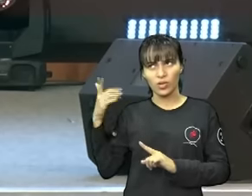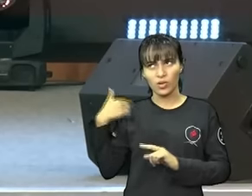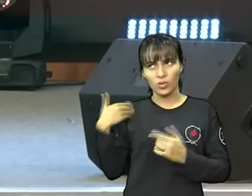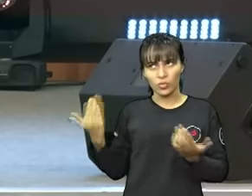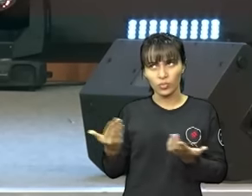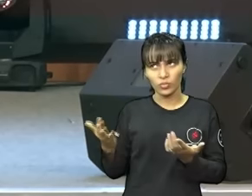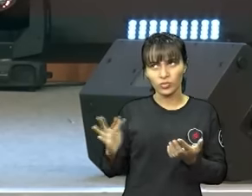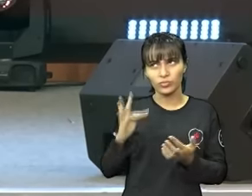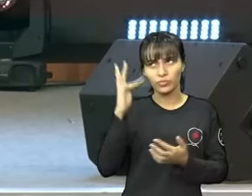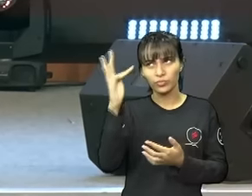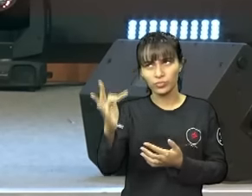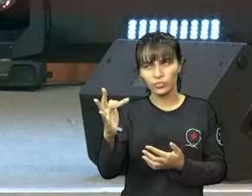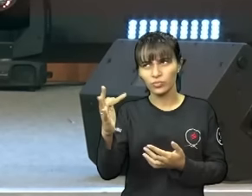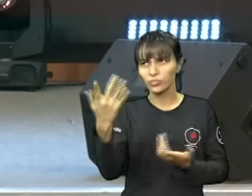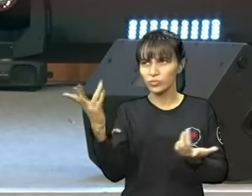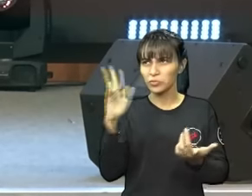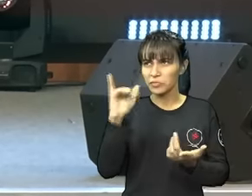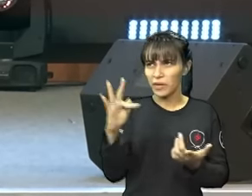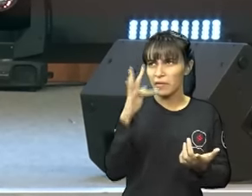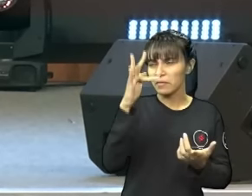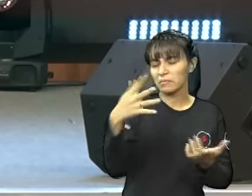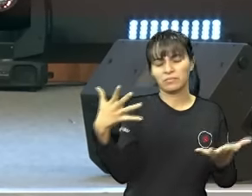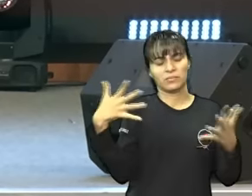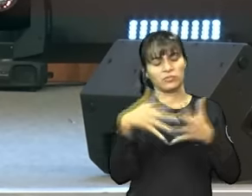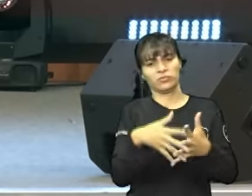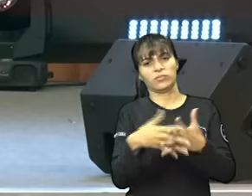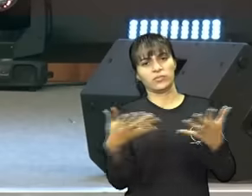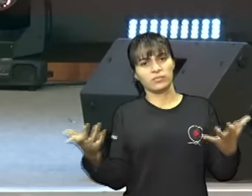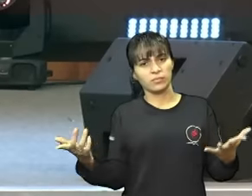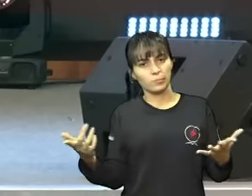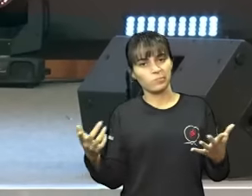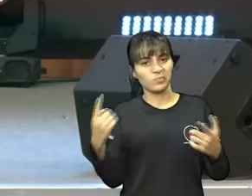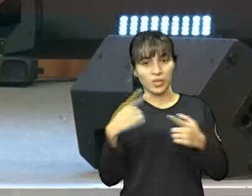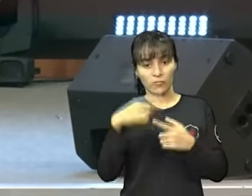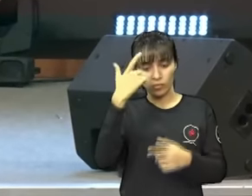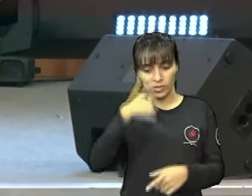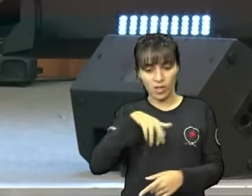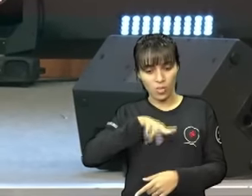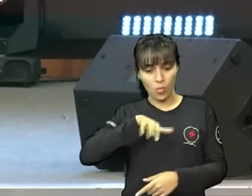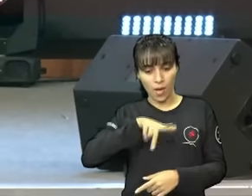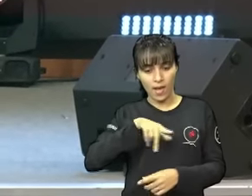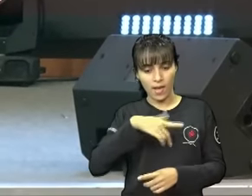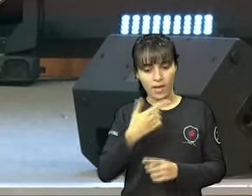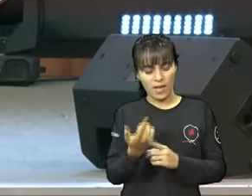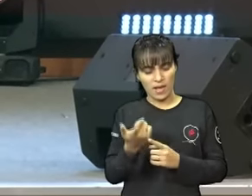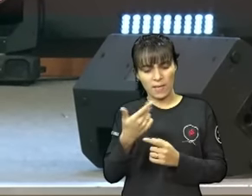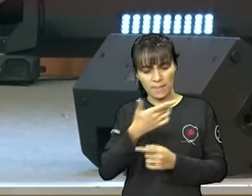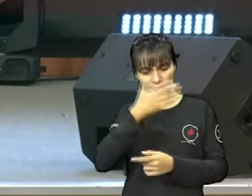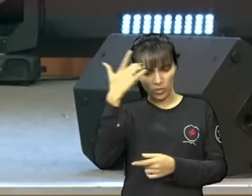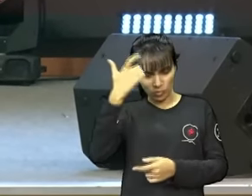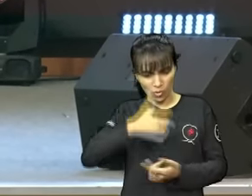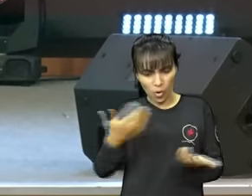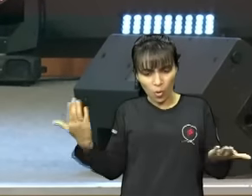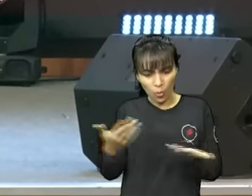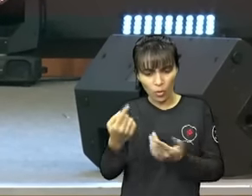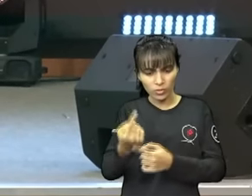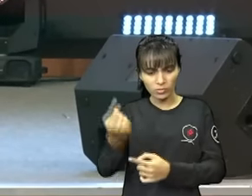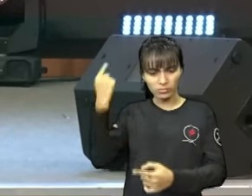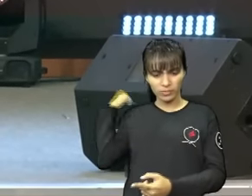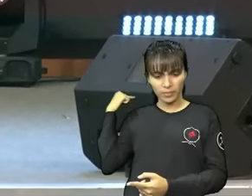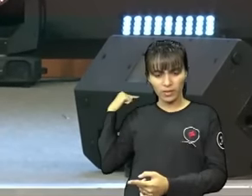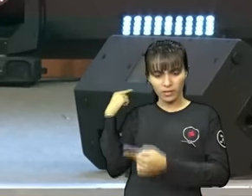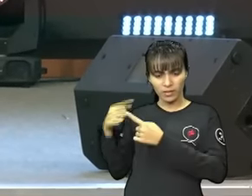dá até para ficar confuso a identidade que você não é o que você é você é alguma coisa que você já foi